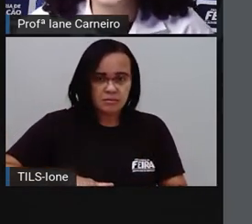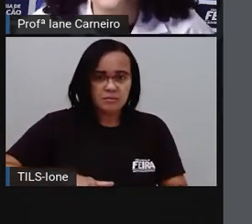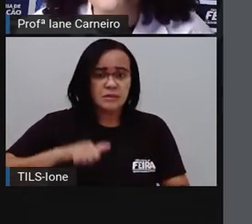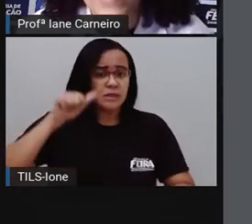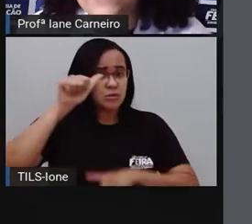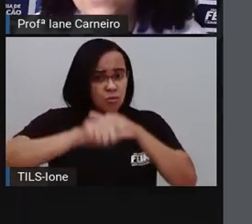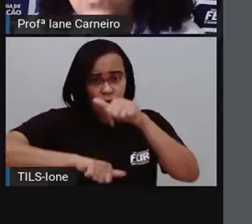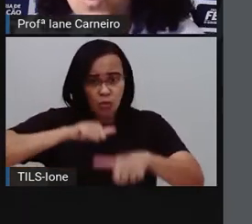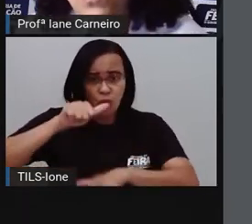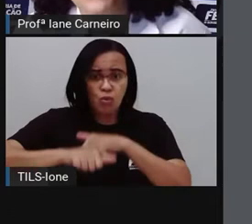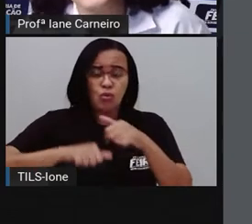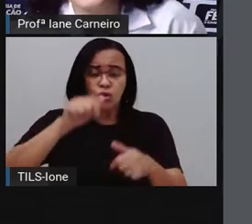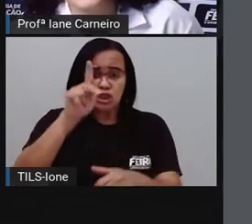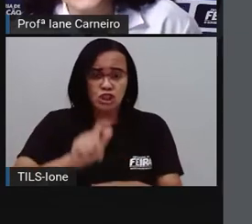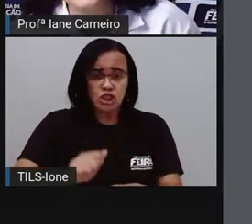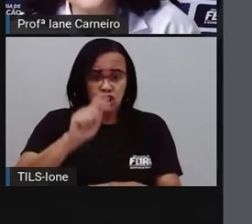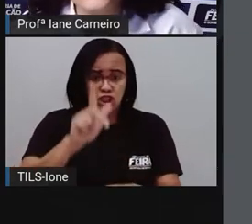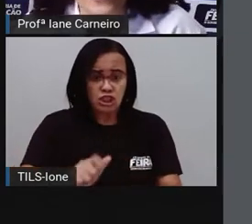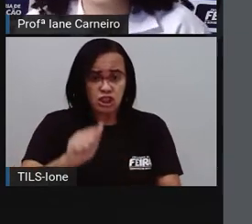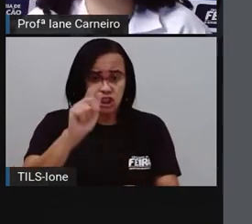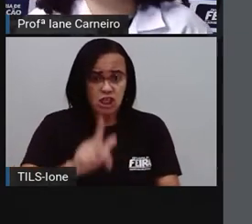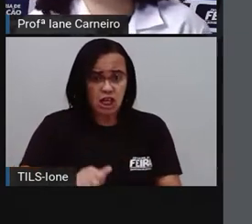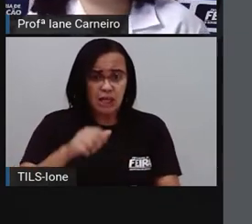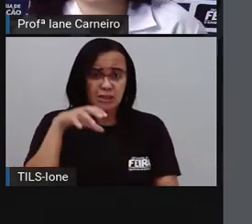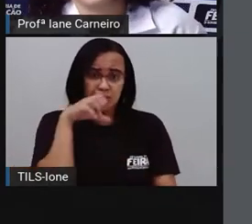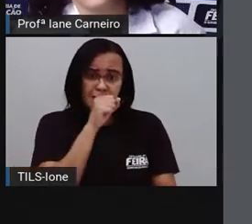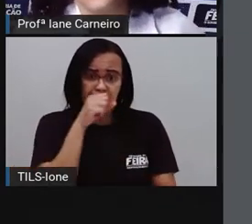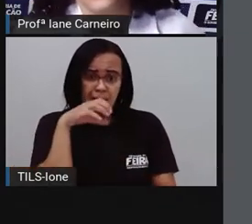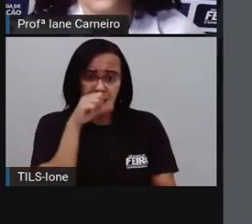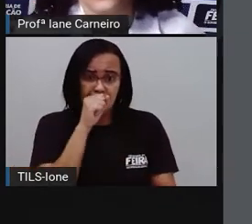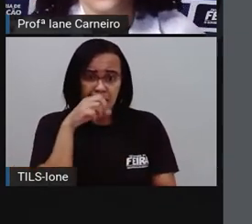Mudou de azul para laranjado.